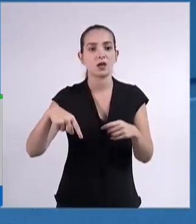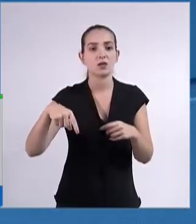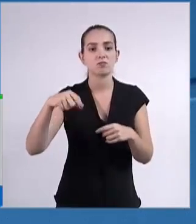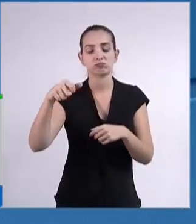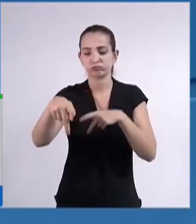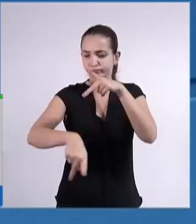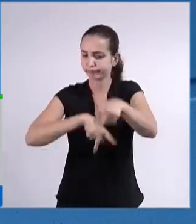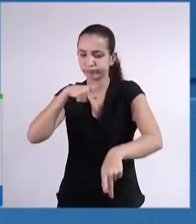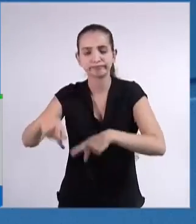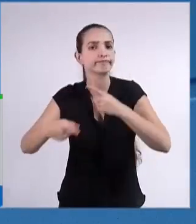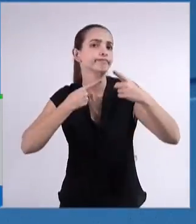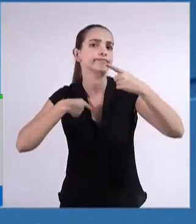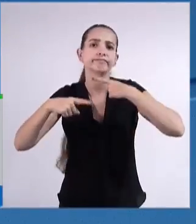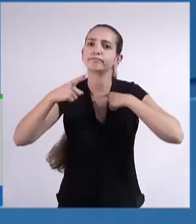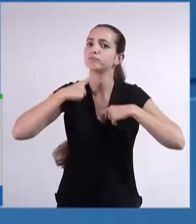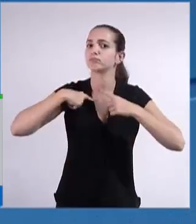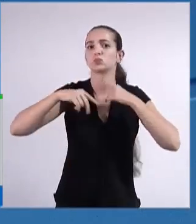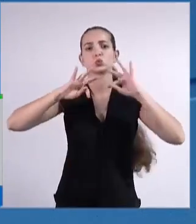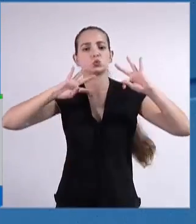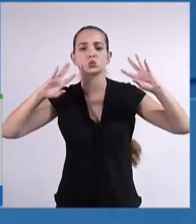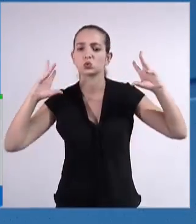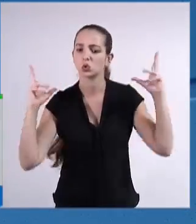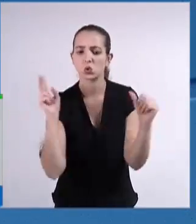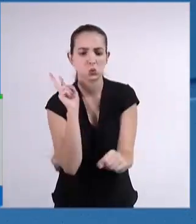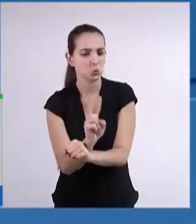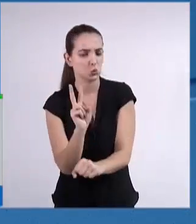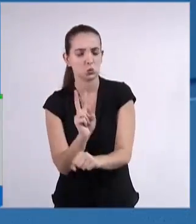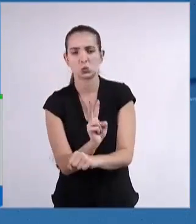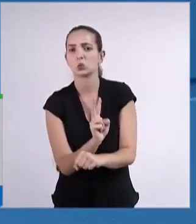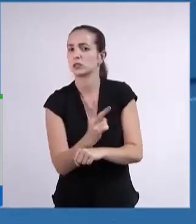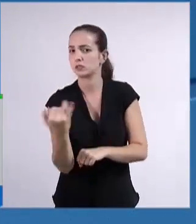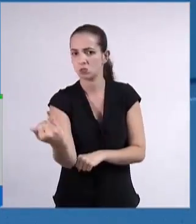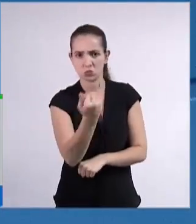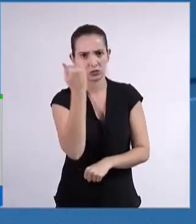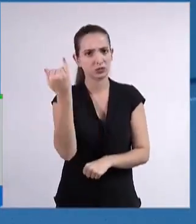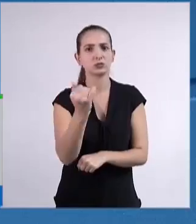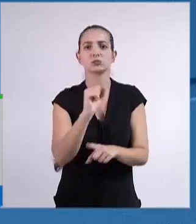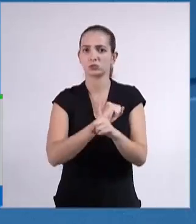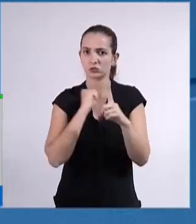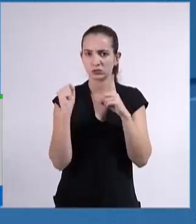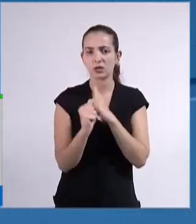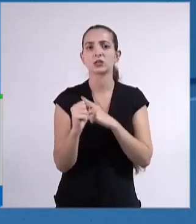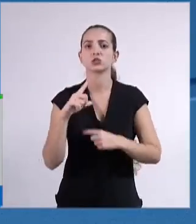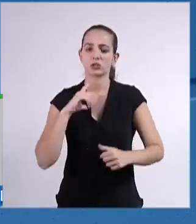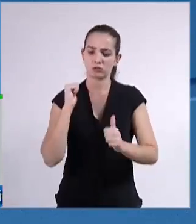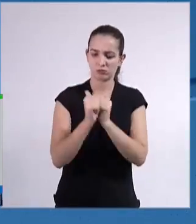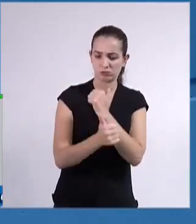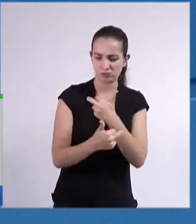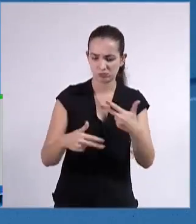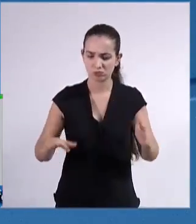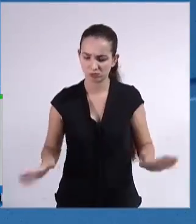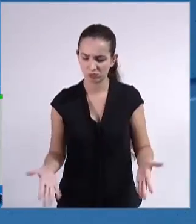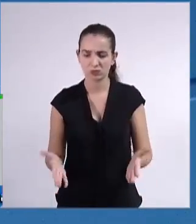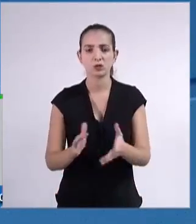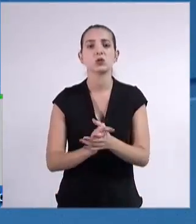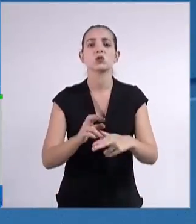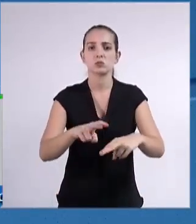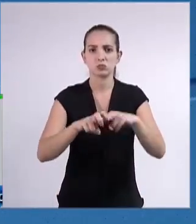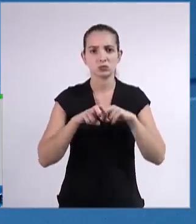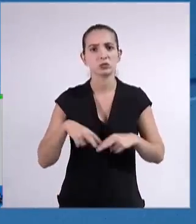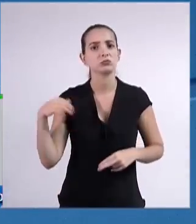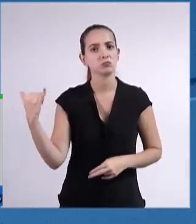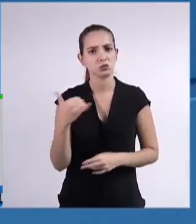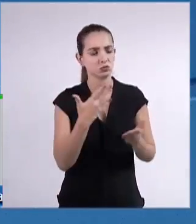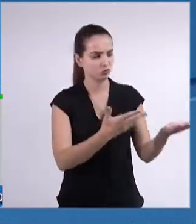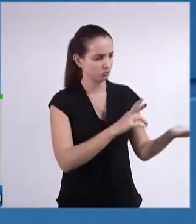Vossa Excelência tem toda a razão em propor uma CPI, uma comissão parlamentar de inquérito, para ver o que